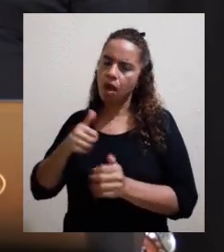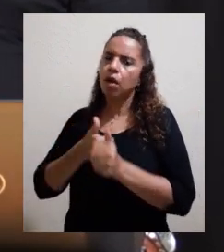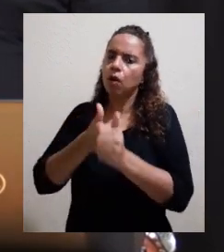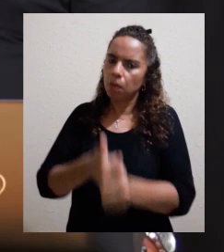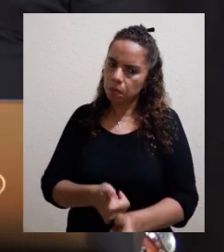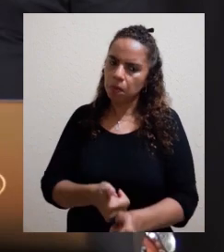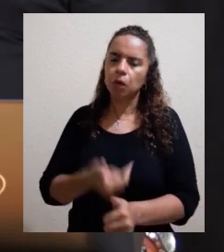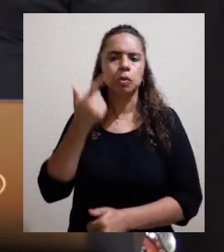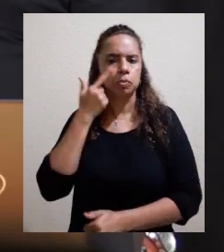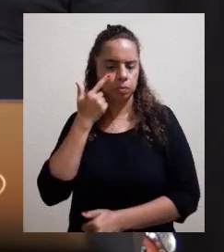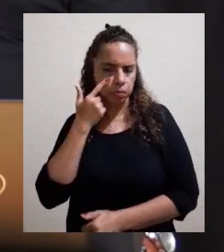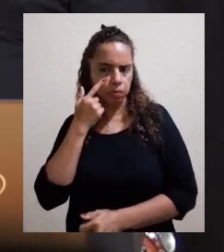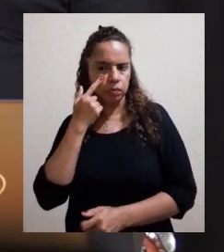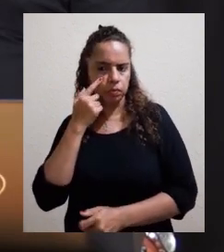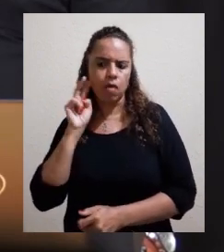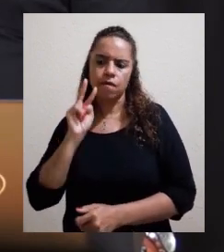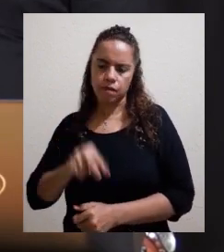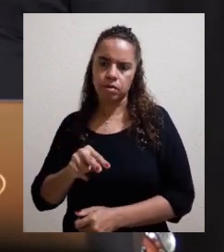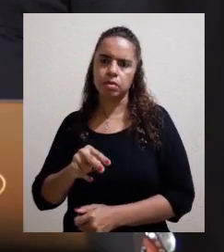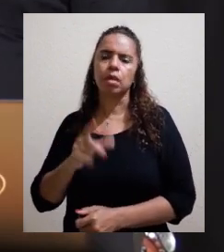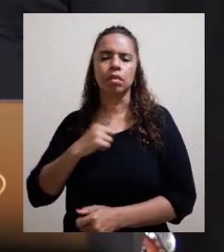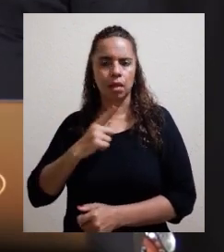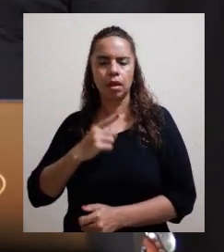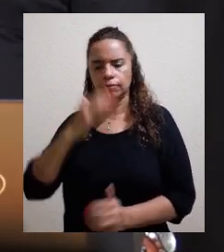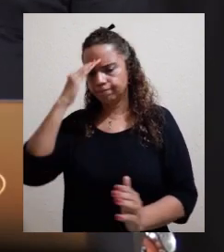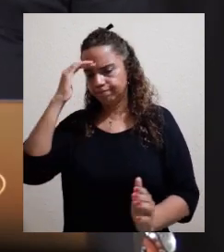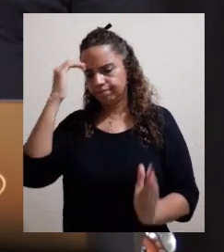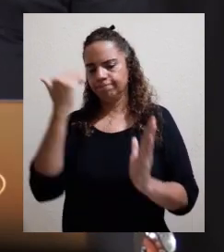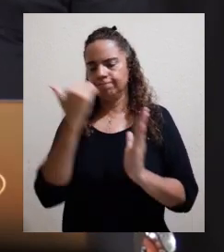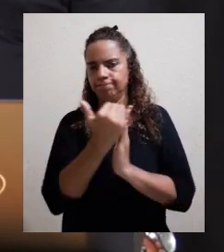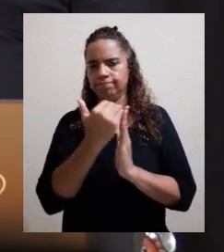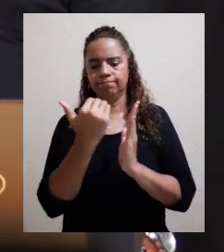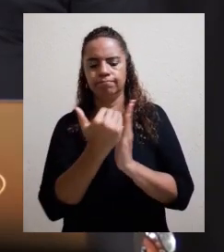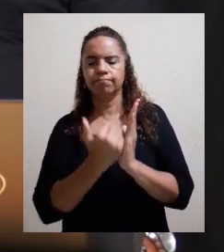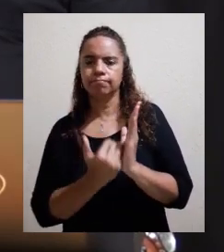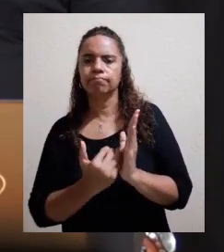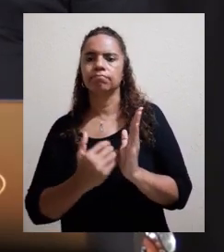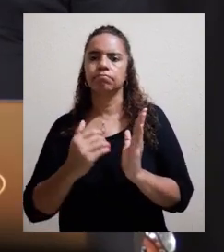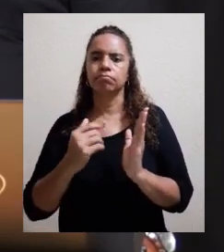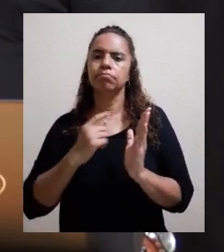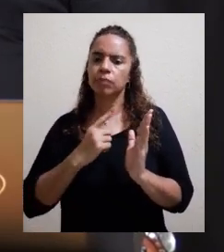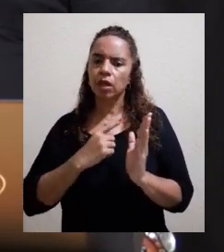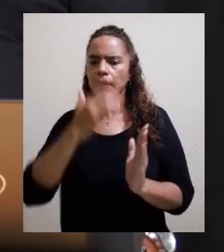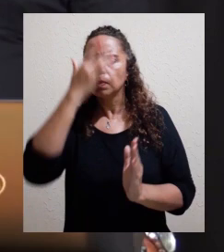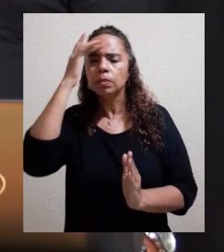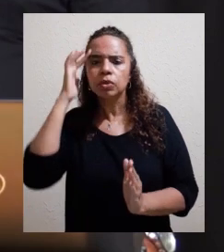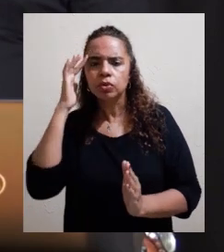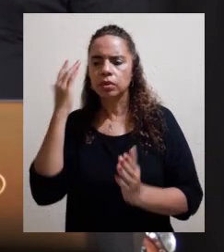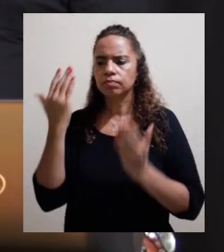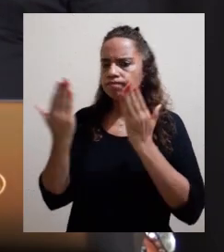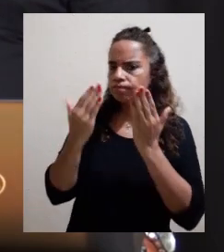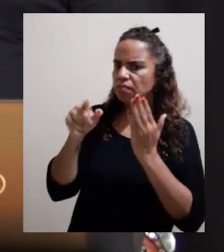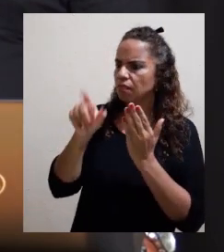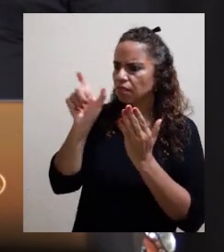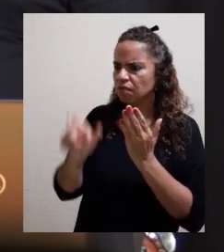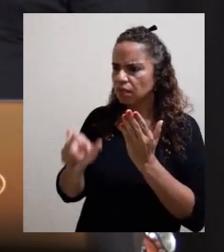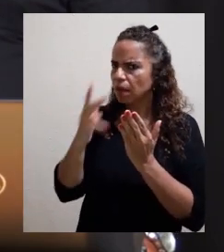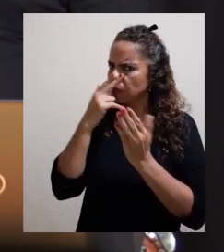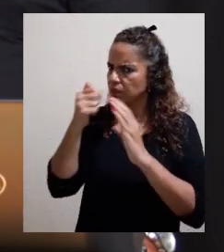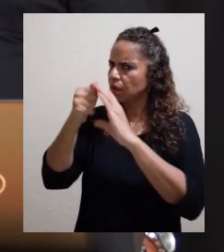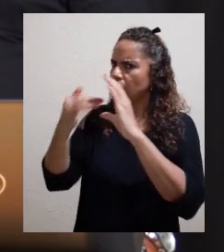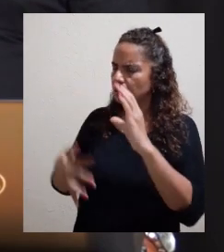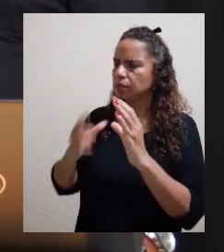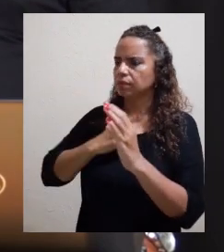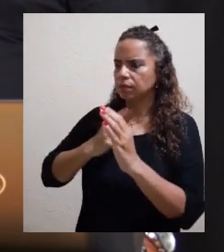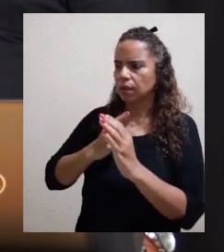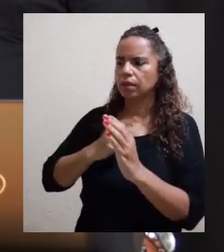cumprido sim. Tá? Então, de fato, as notificações dos casos suspeitos têm ocorrido e tem